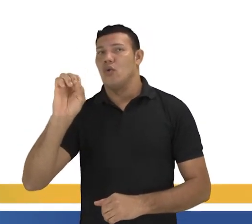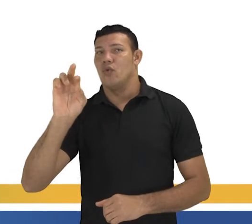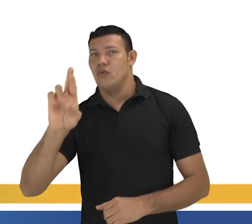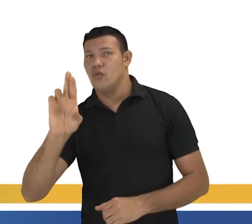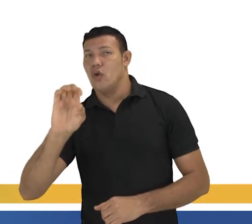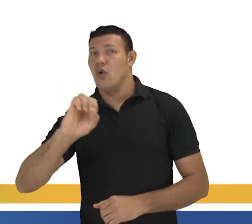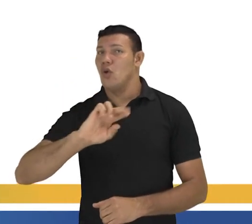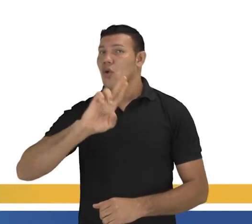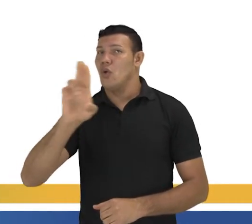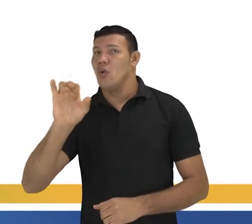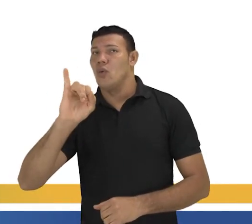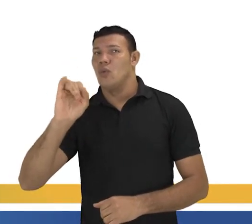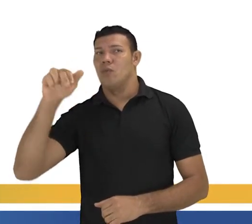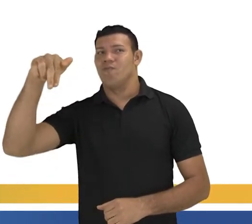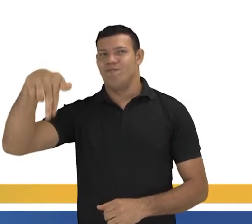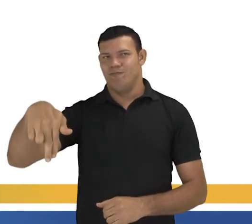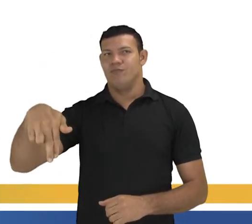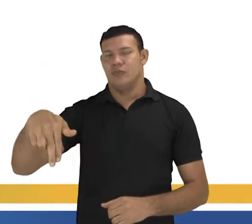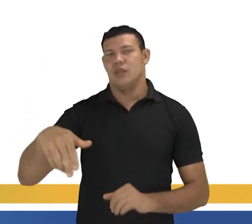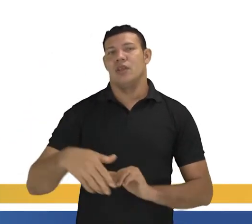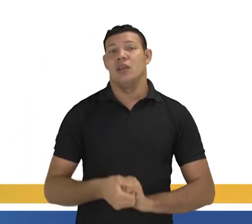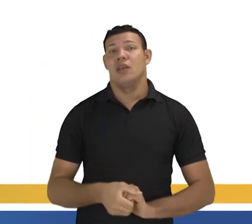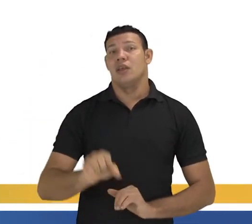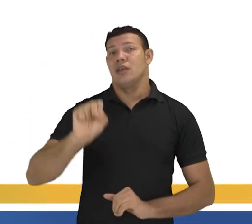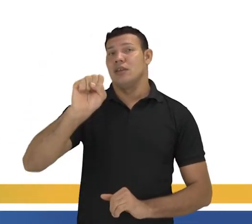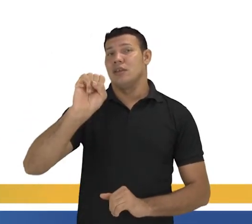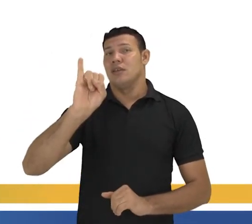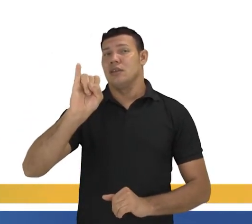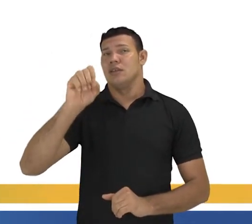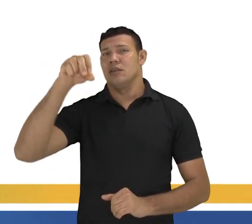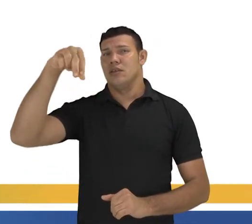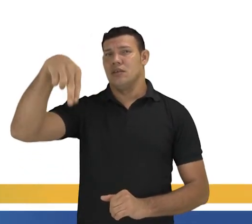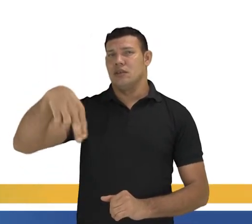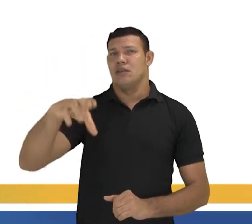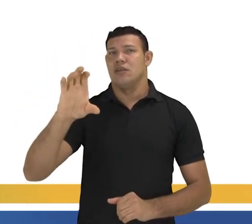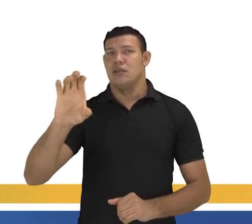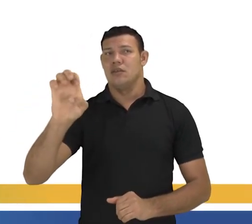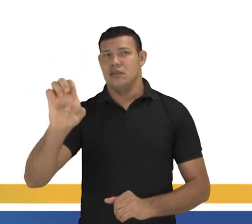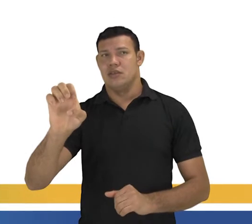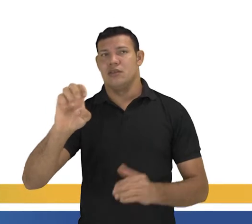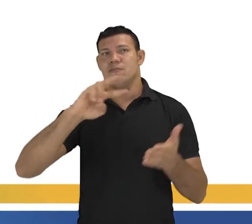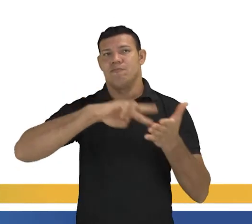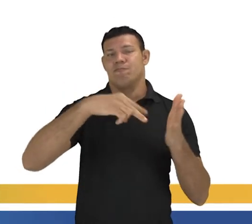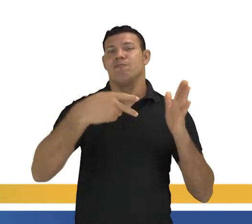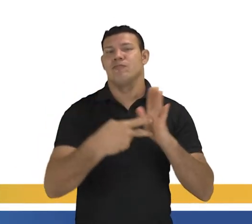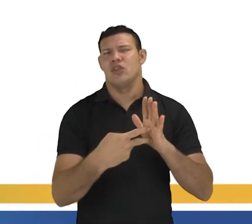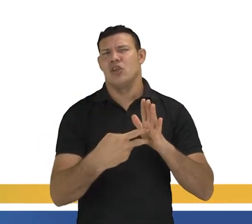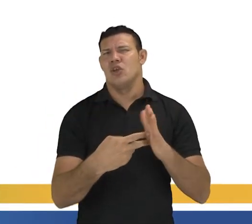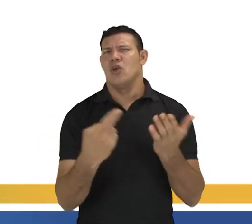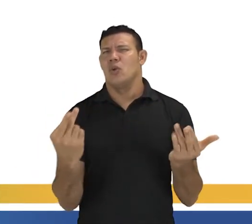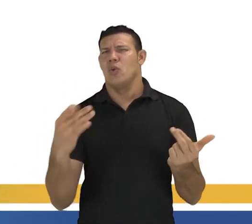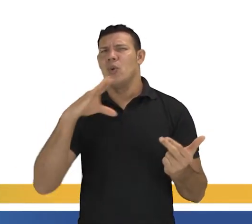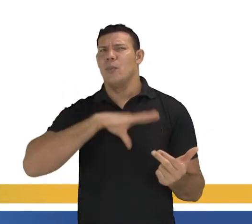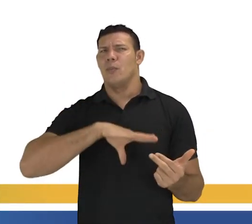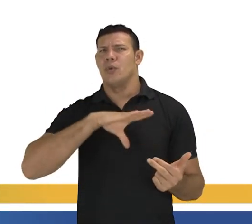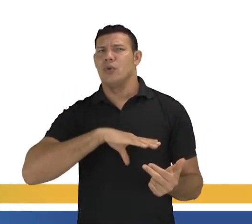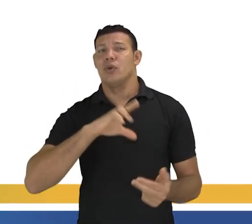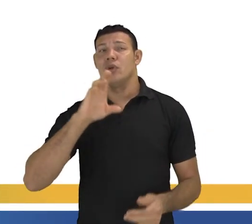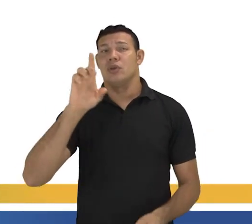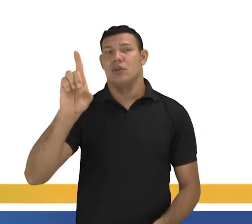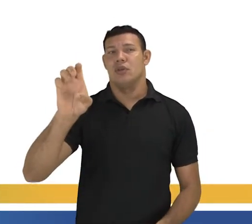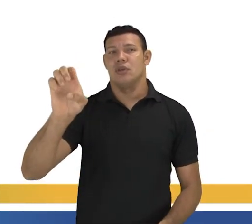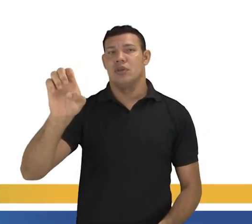Continuous. Since, traduzindo, seria algo como desde. For, por. Às vezes